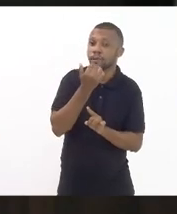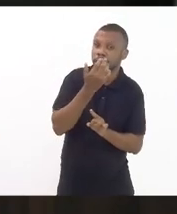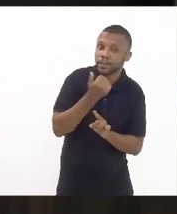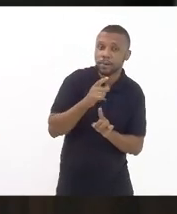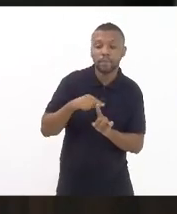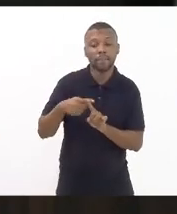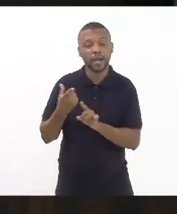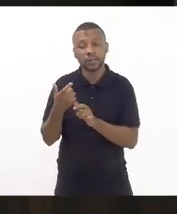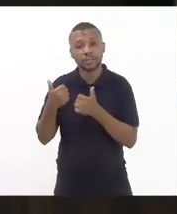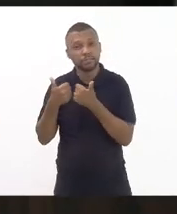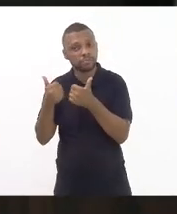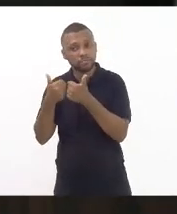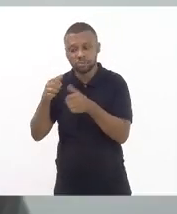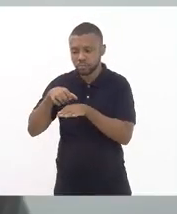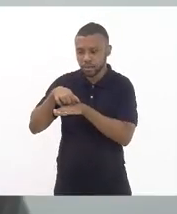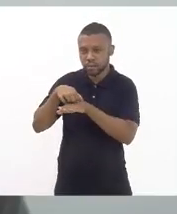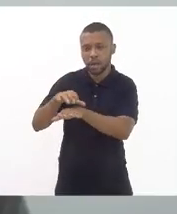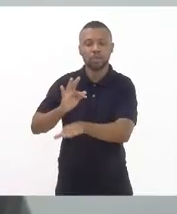dos policiais civis.